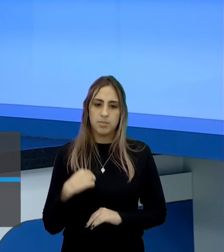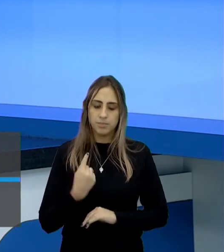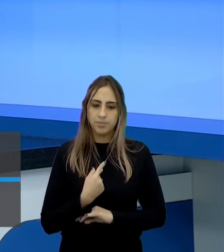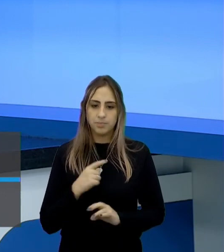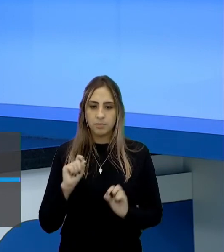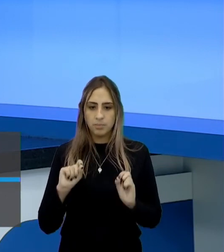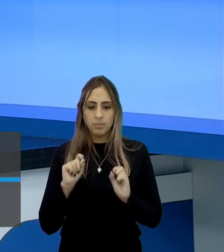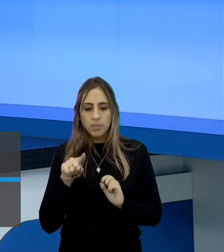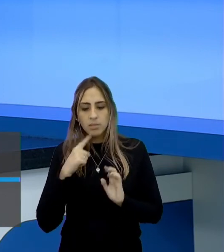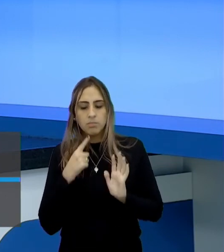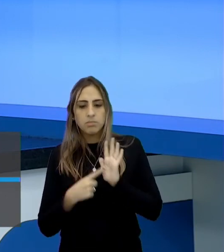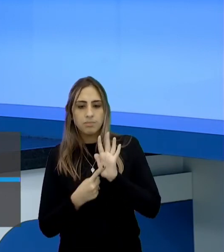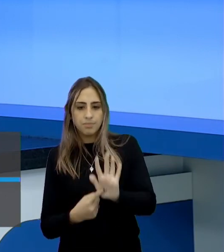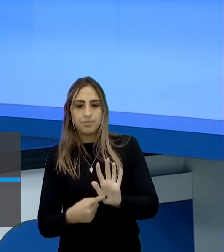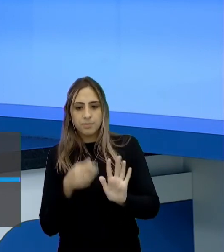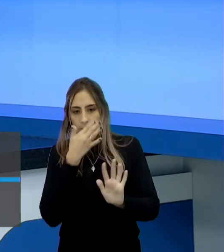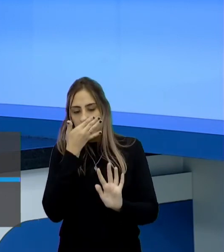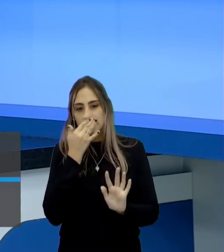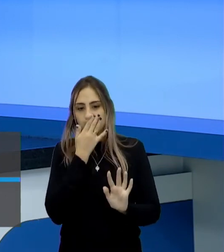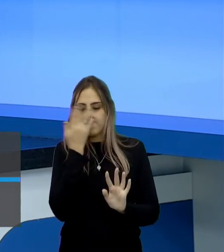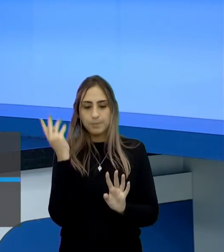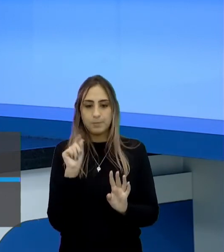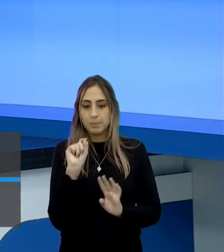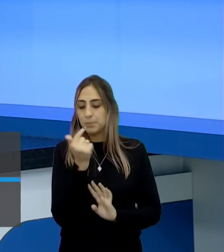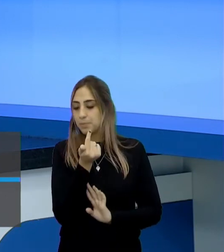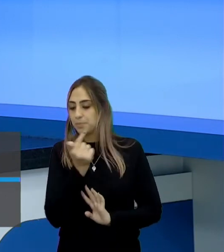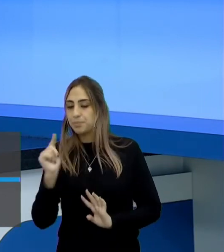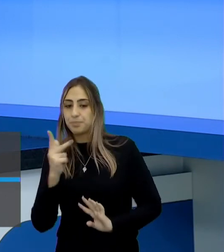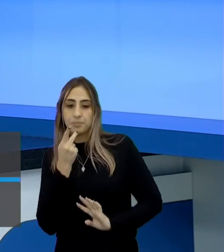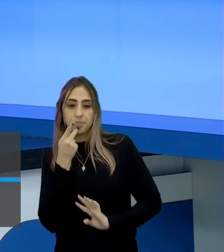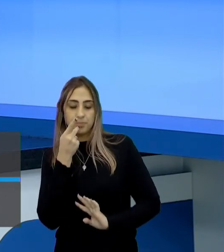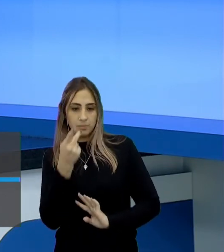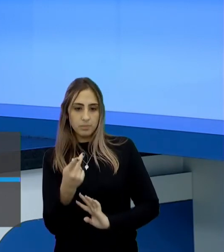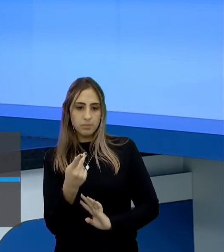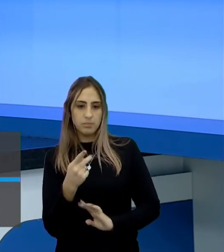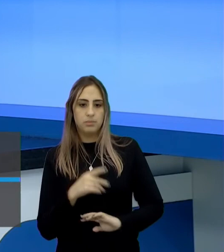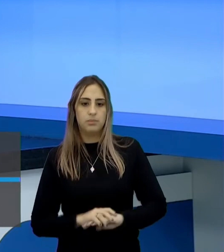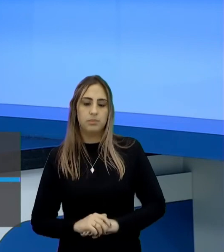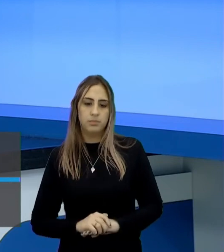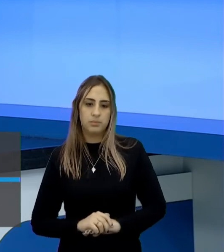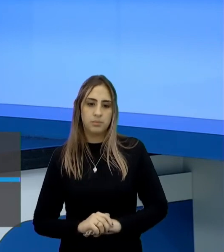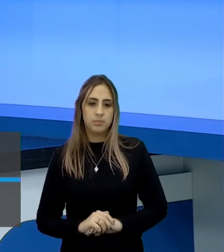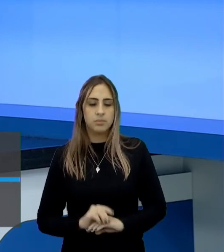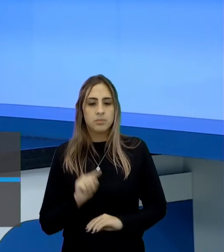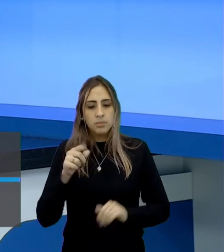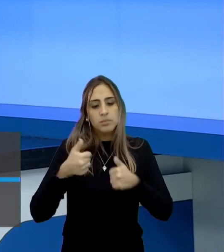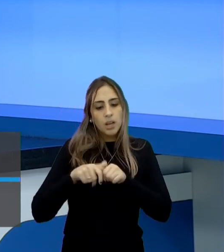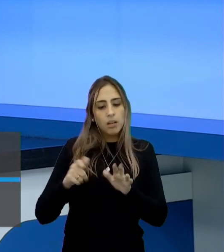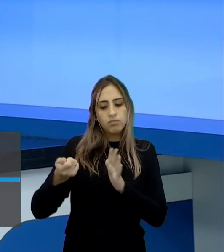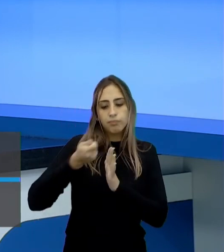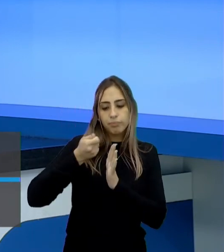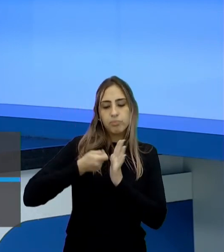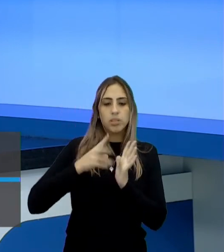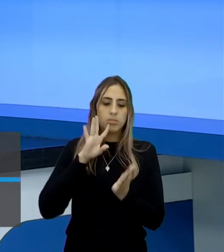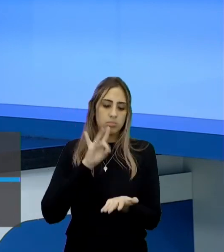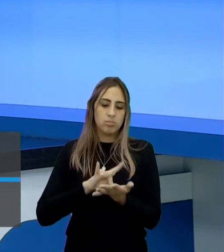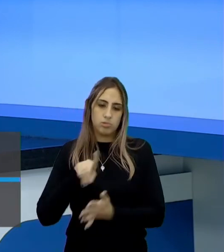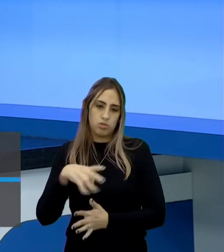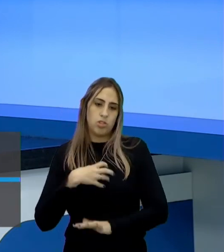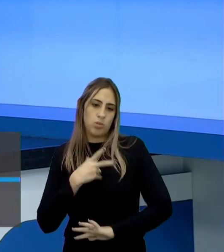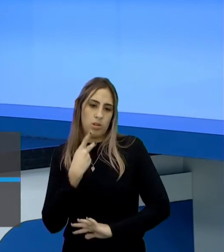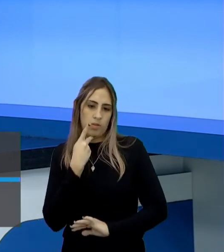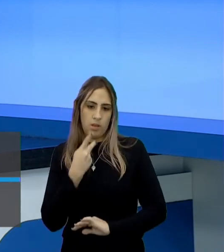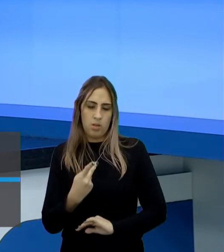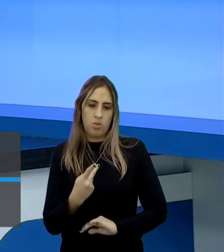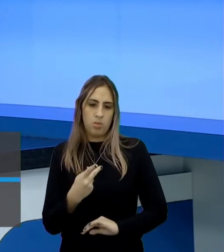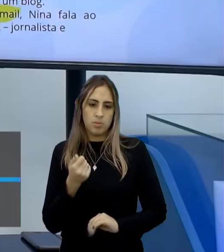edição, né? Porque nem sempre o que o outro disse, você está escrevendo exatamente o que ele disse. Sim.